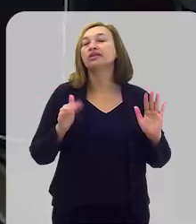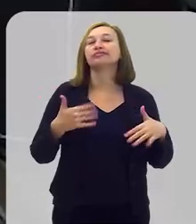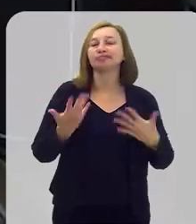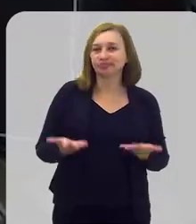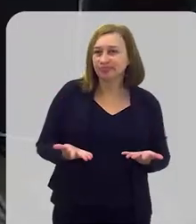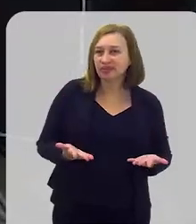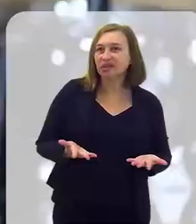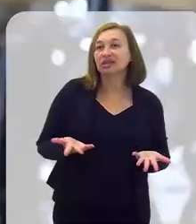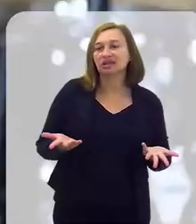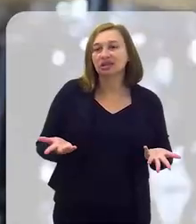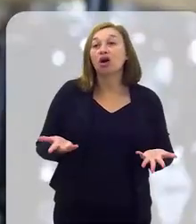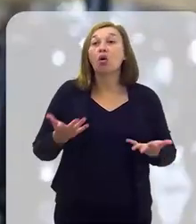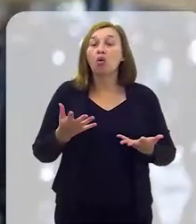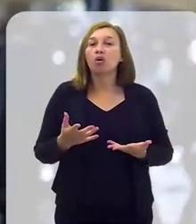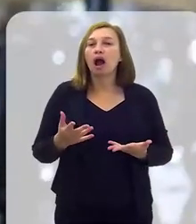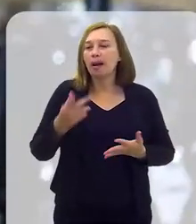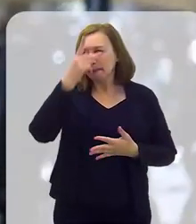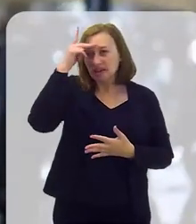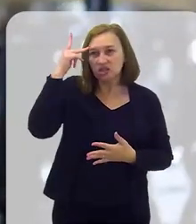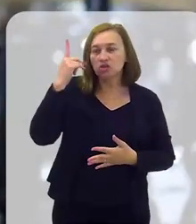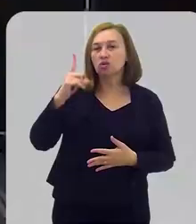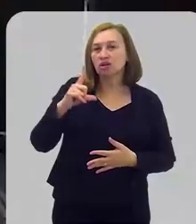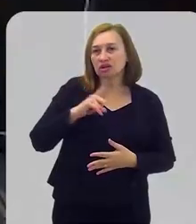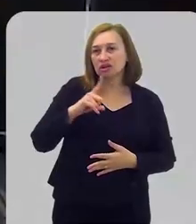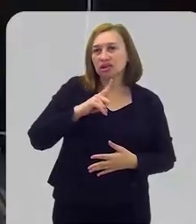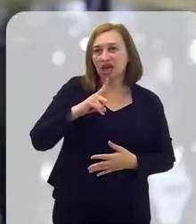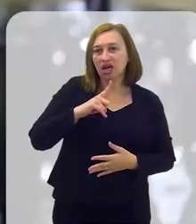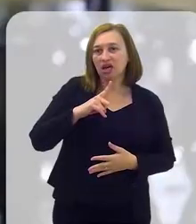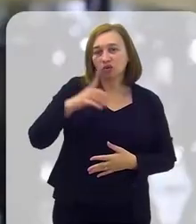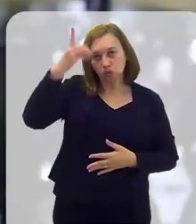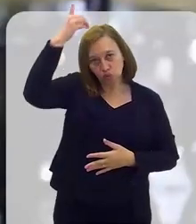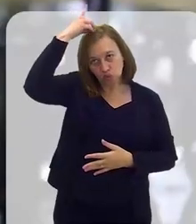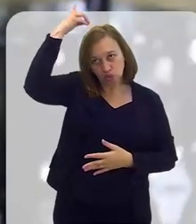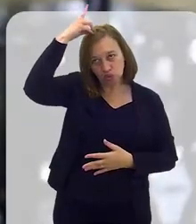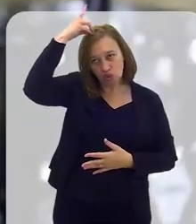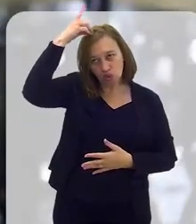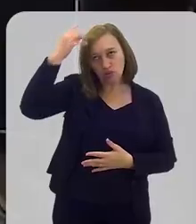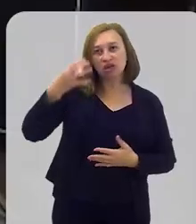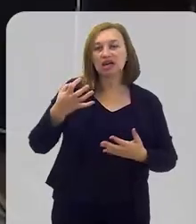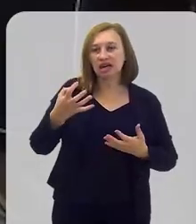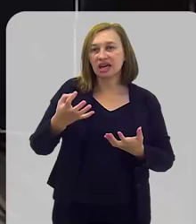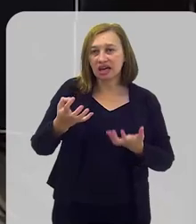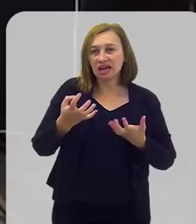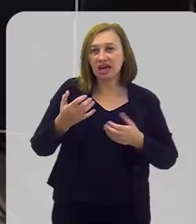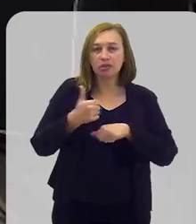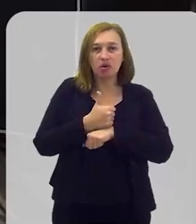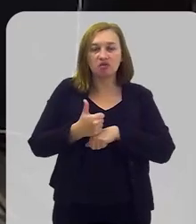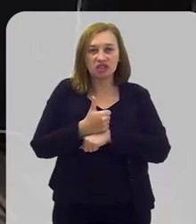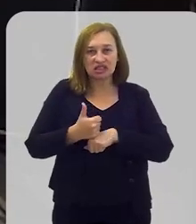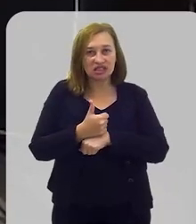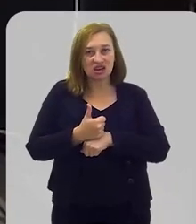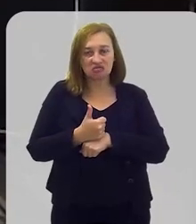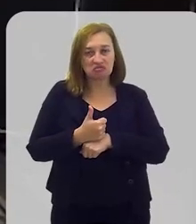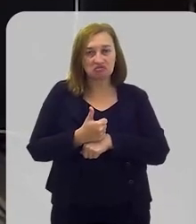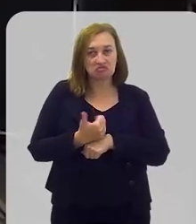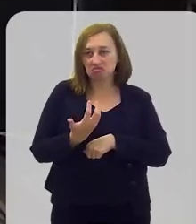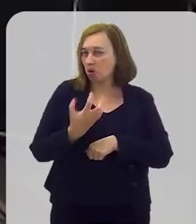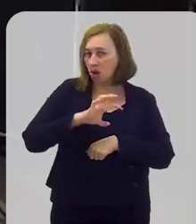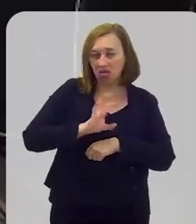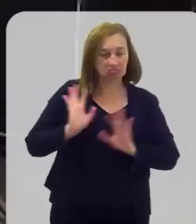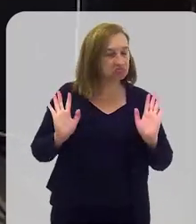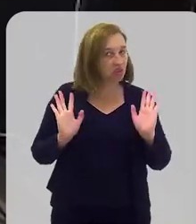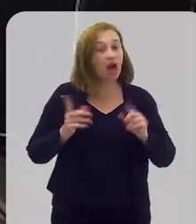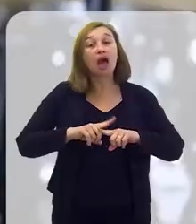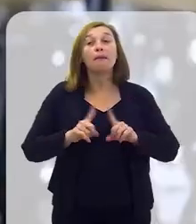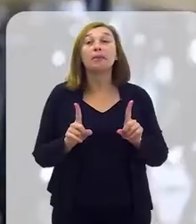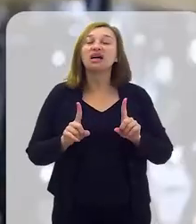Olha a delegação quando a pessoa tem um talentos eu não quero ser nada quem não tem talento normalmente esqueceu alguém né famoso Tá na mídia eu nunca